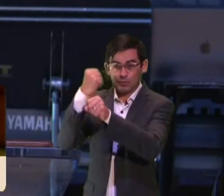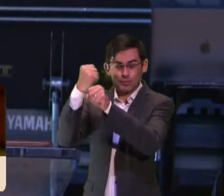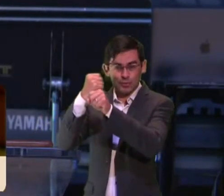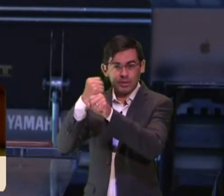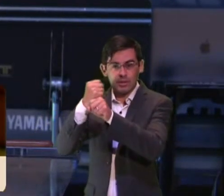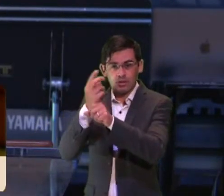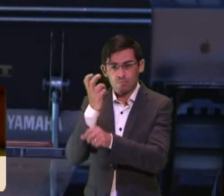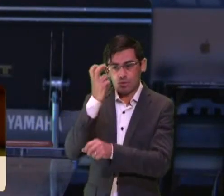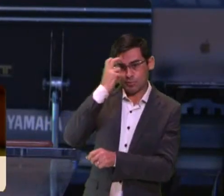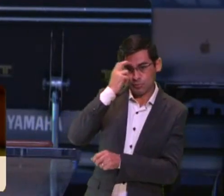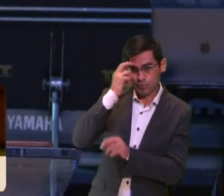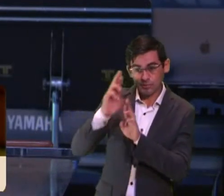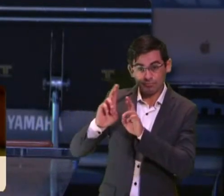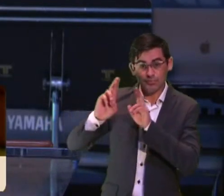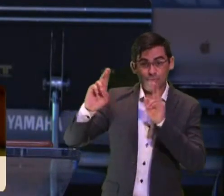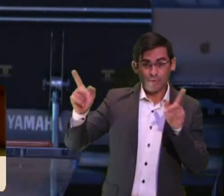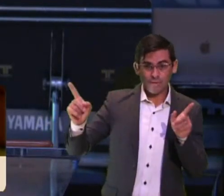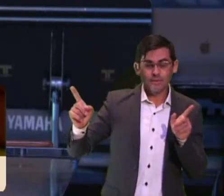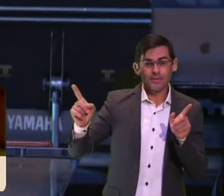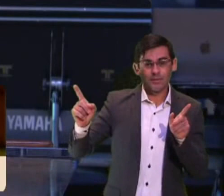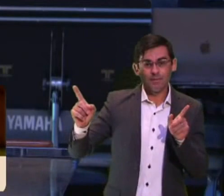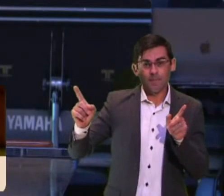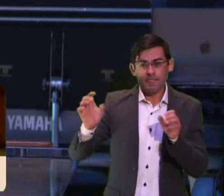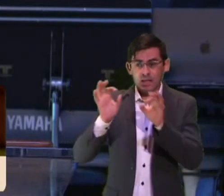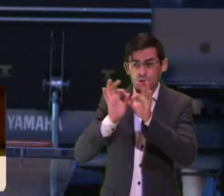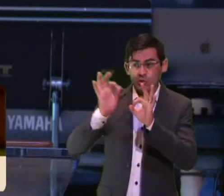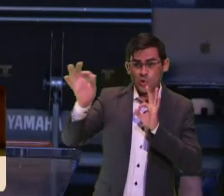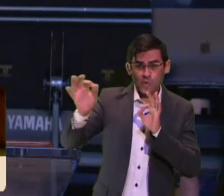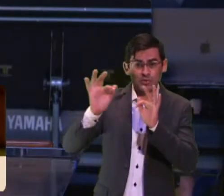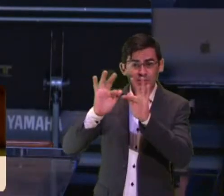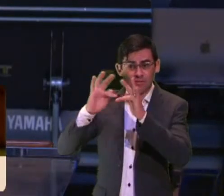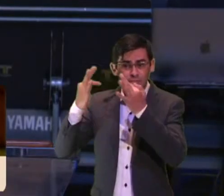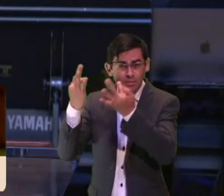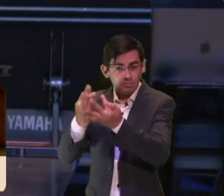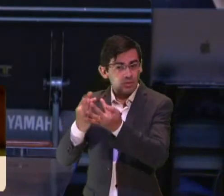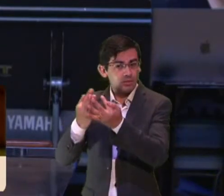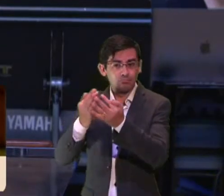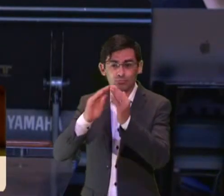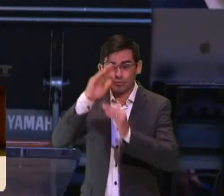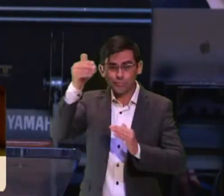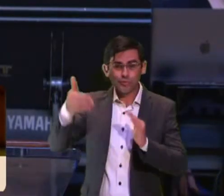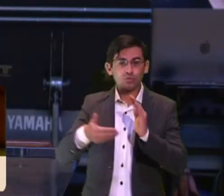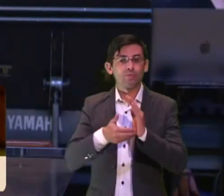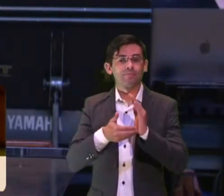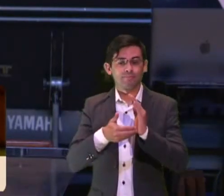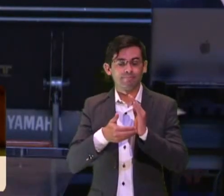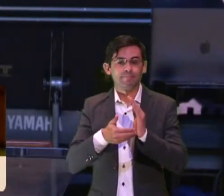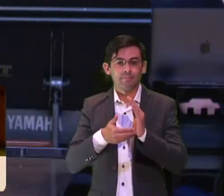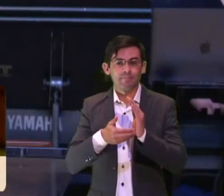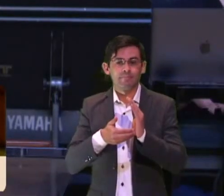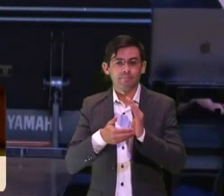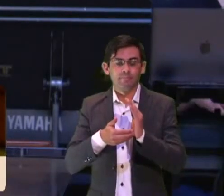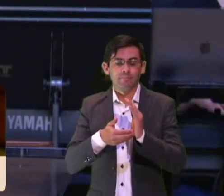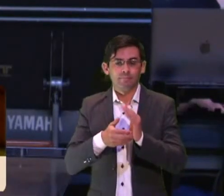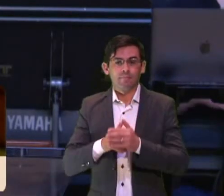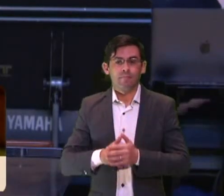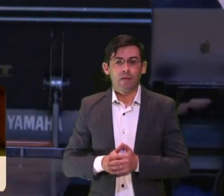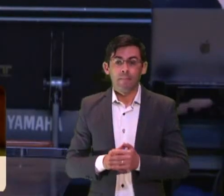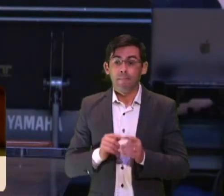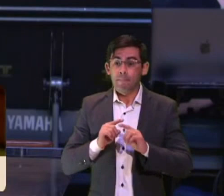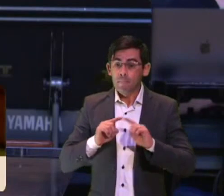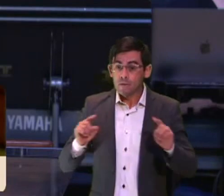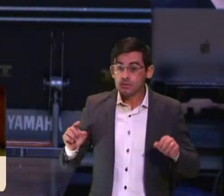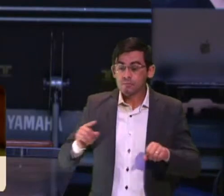Uma cultura diferente, longe da sua família e dos seus. E mais, quando